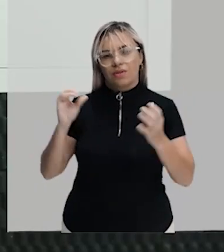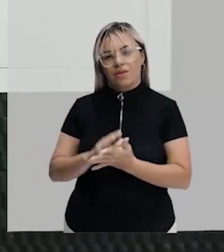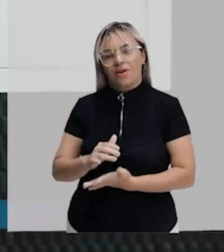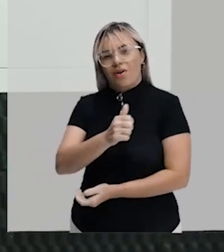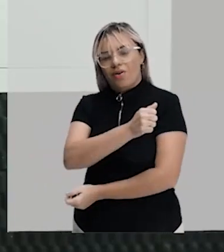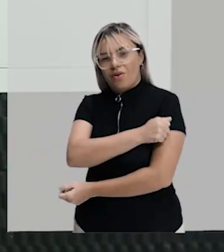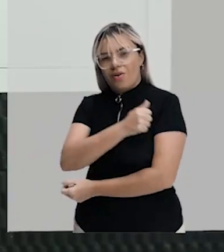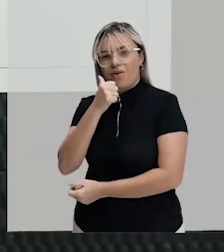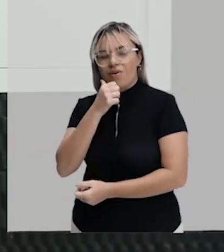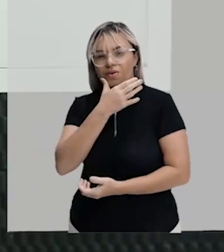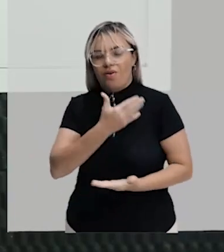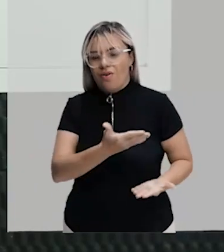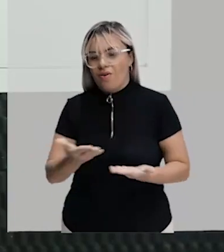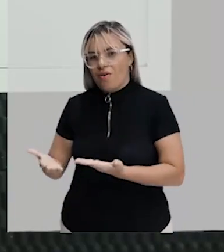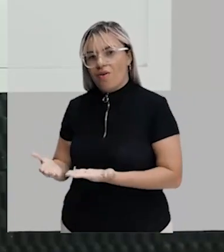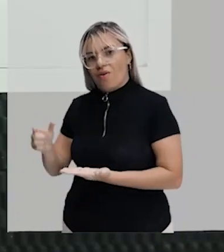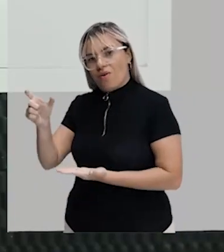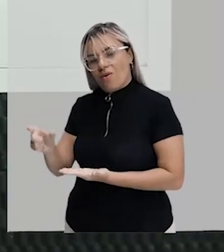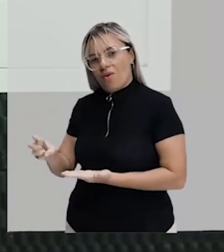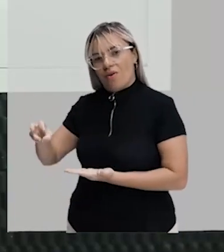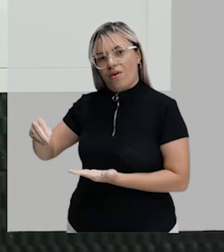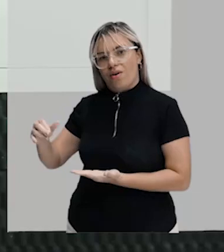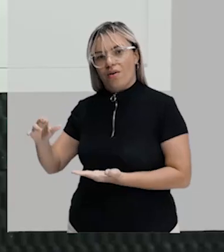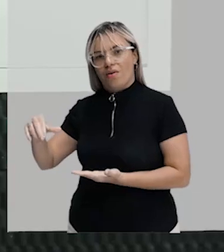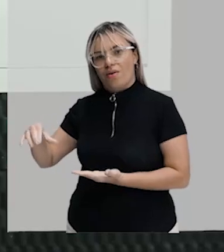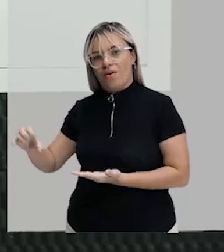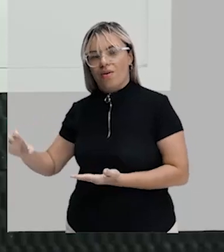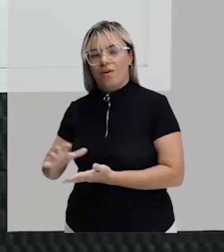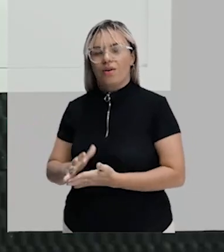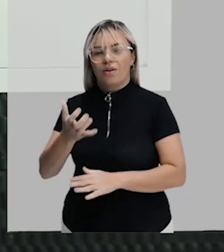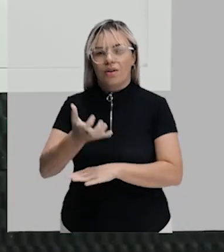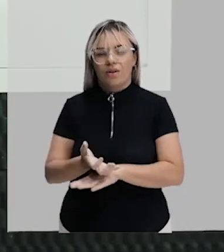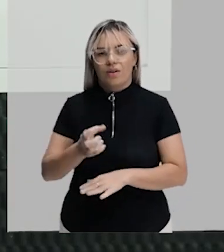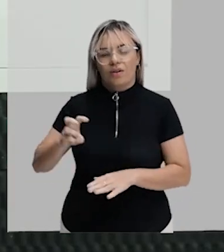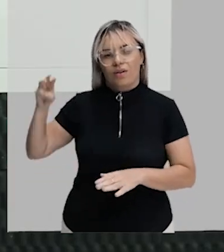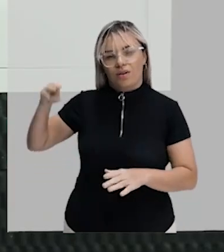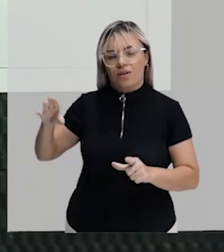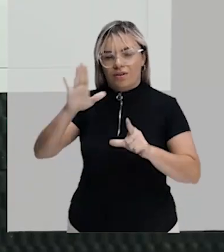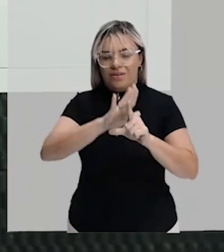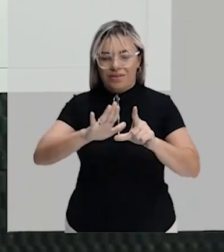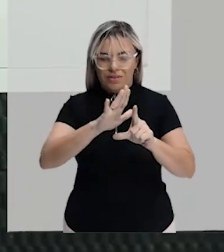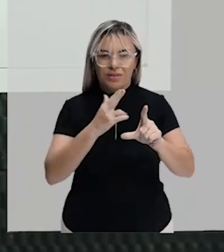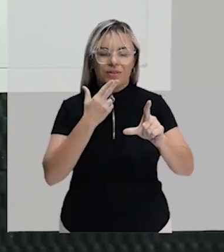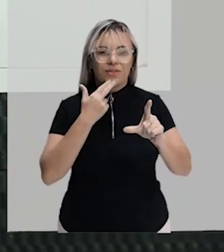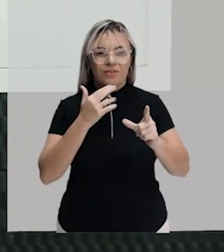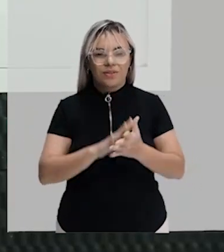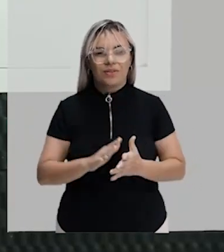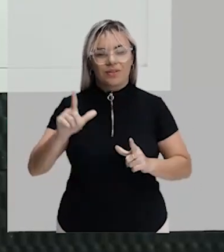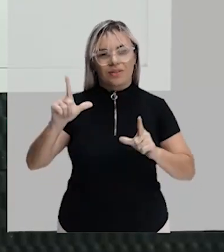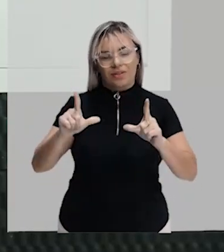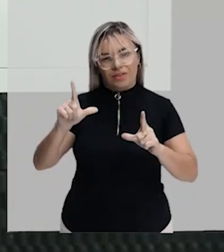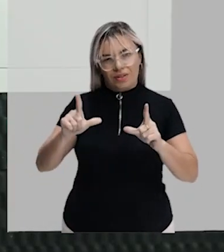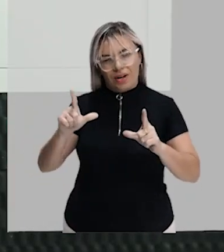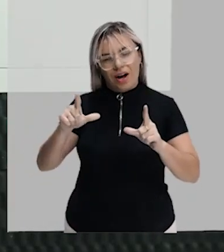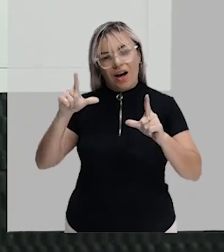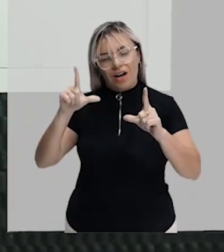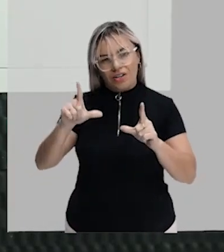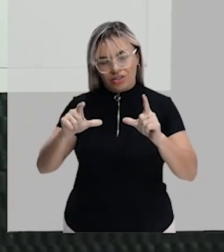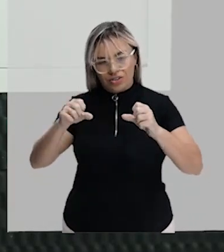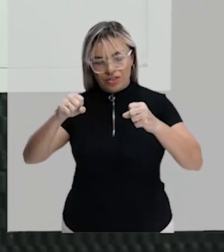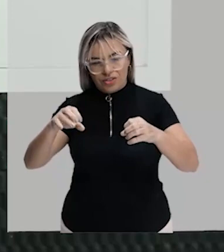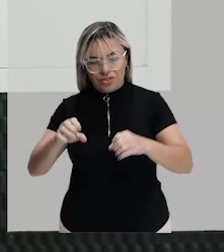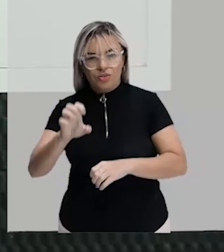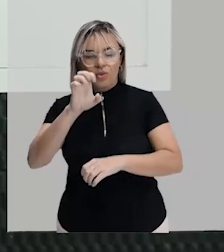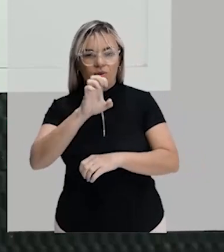Olá, turminha, aqui é o professor Maroni Beckman, professor de matemática da plataforma Gonçalves Dias e da Rede Estadual do Maranhão. Estou aqui